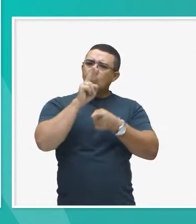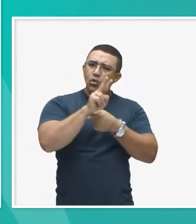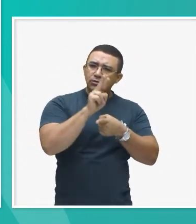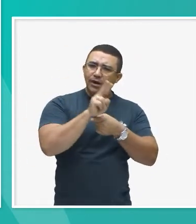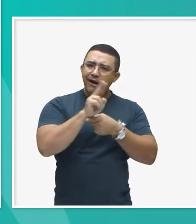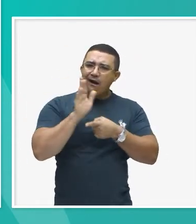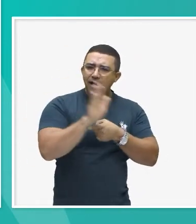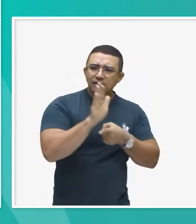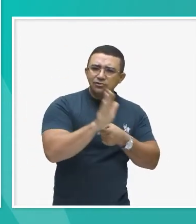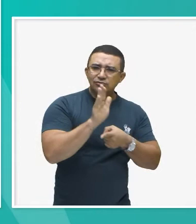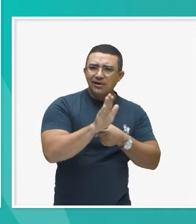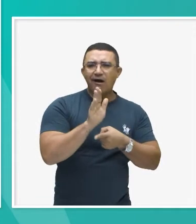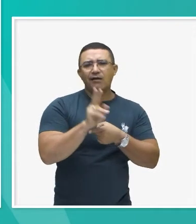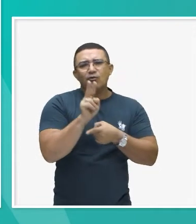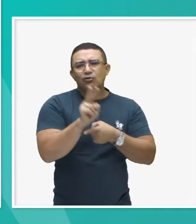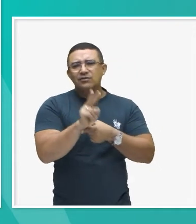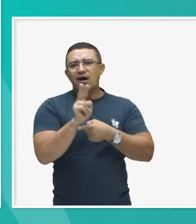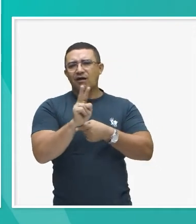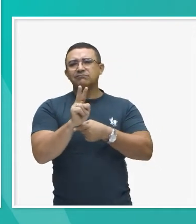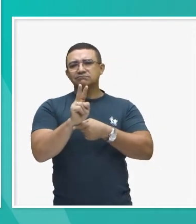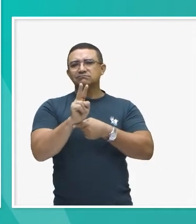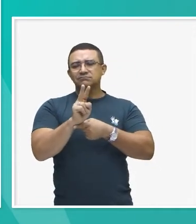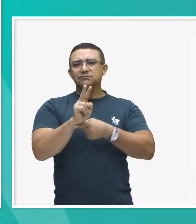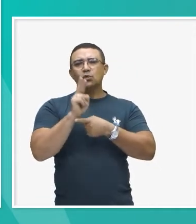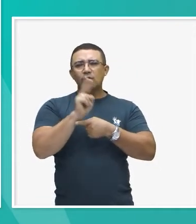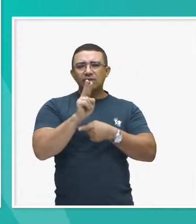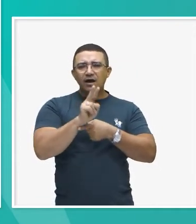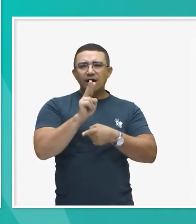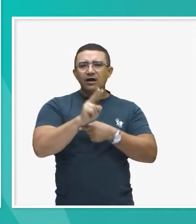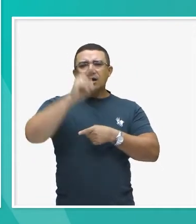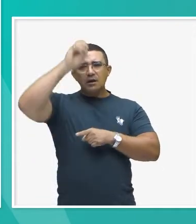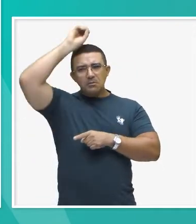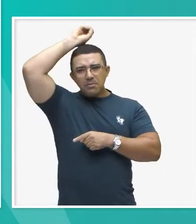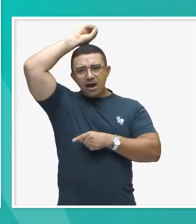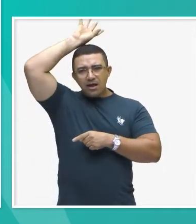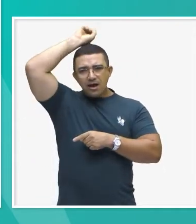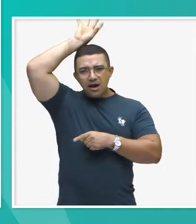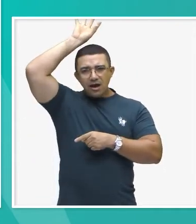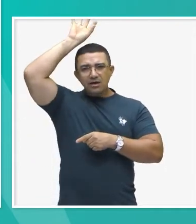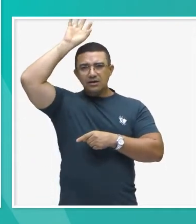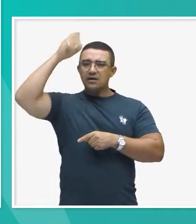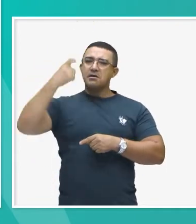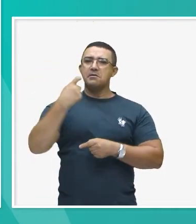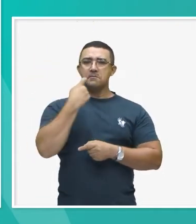né, os navios de pesca, os barcos pesqueiros, que são os